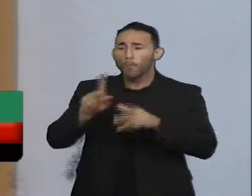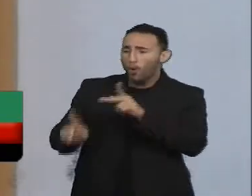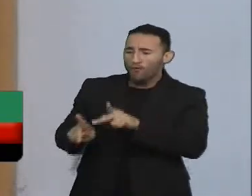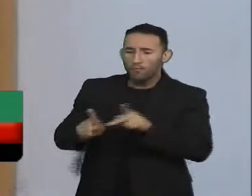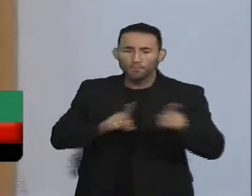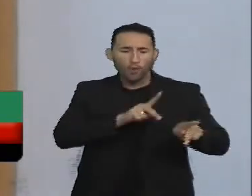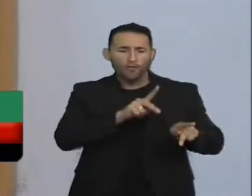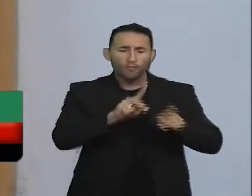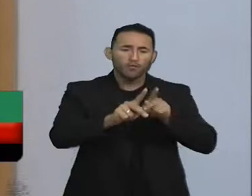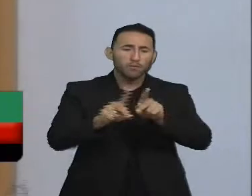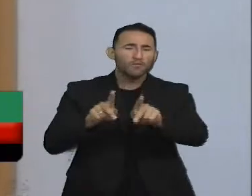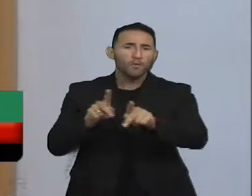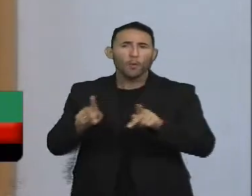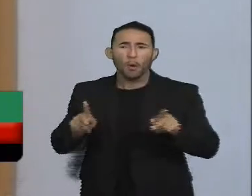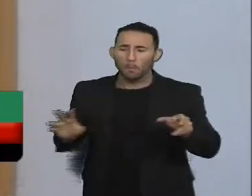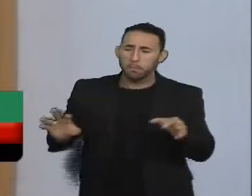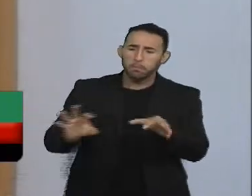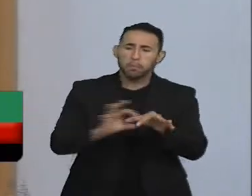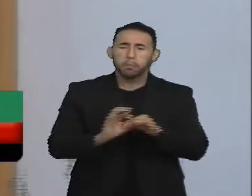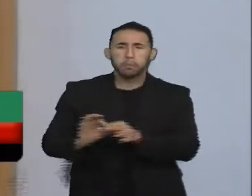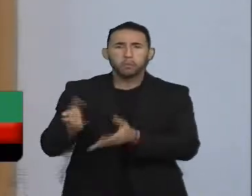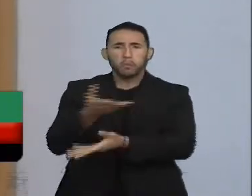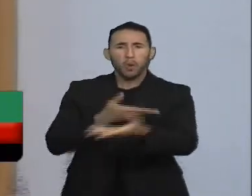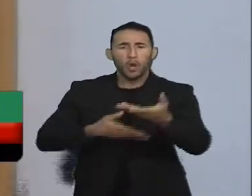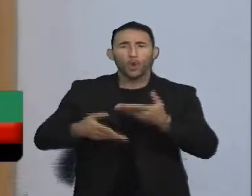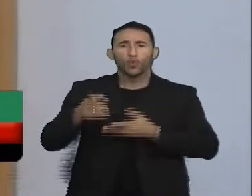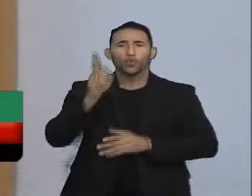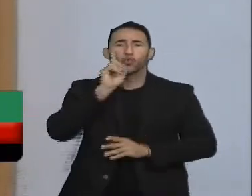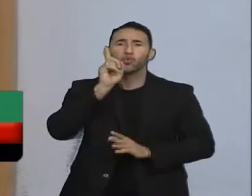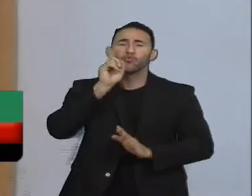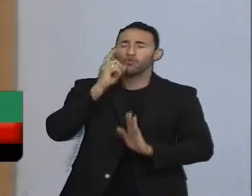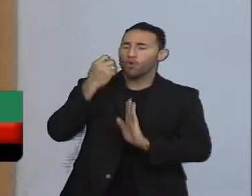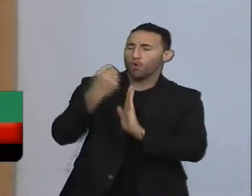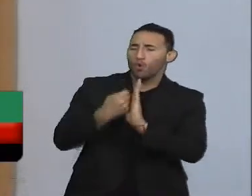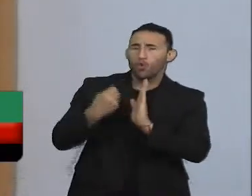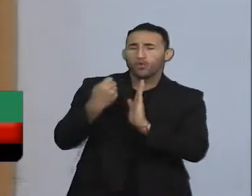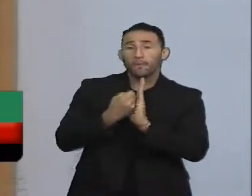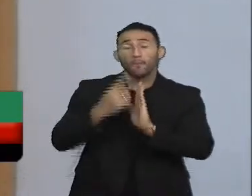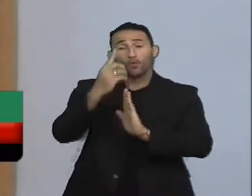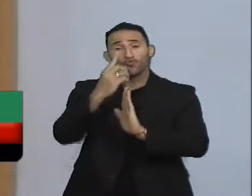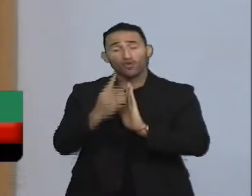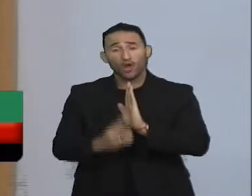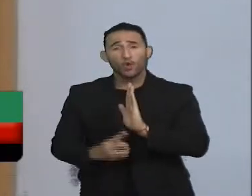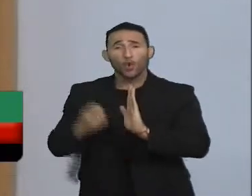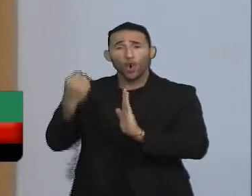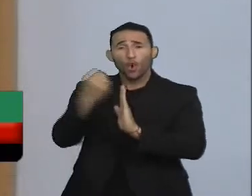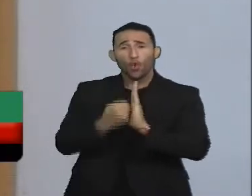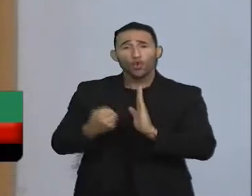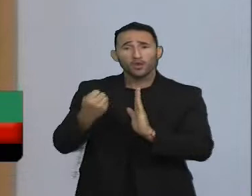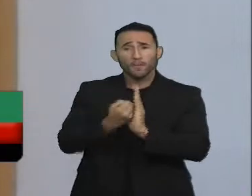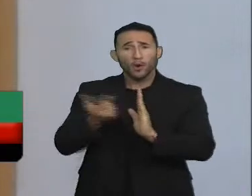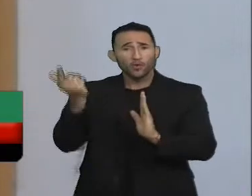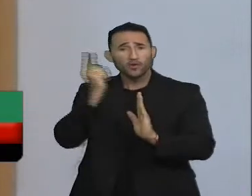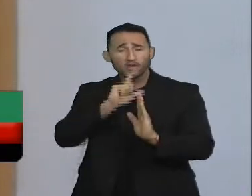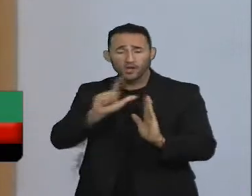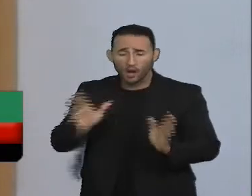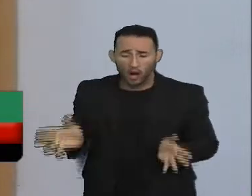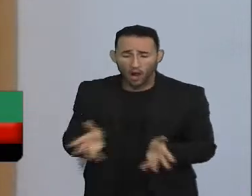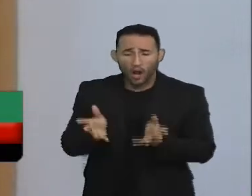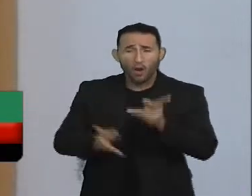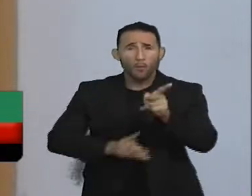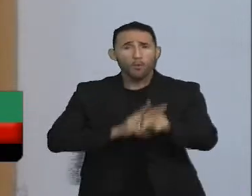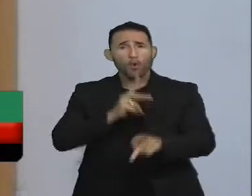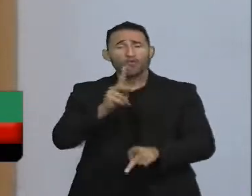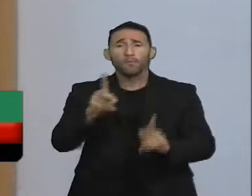luta diária pela fé, a luta diária por direitos, a luta diária pelo povo, né? Pelo povo, quando a gente diz por